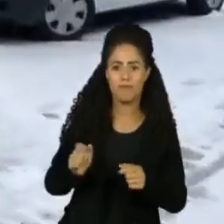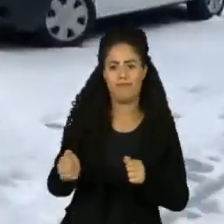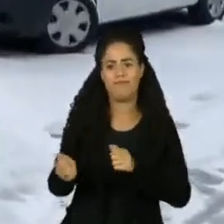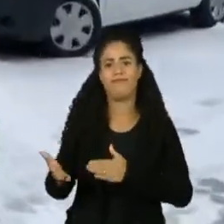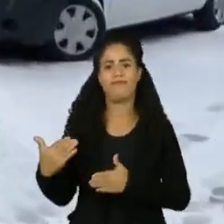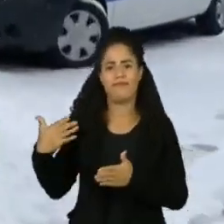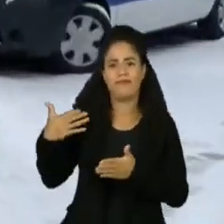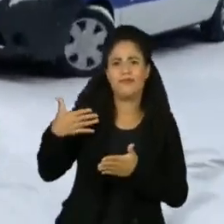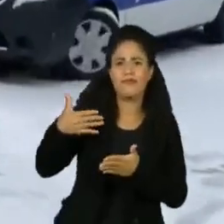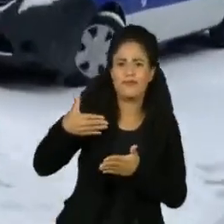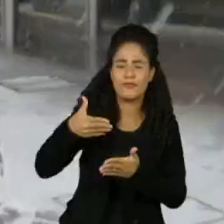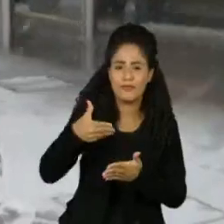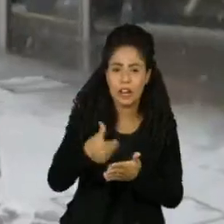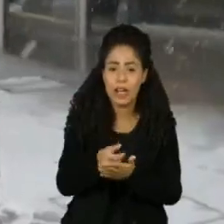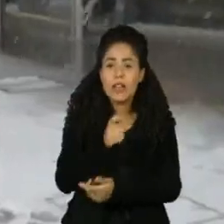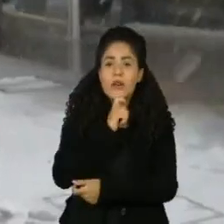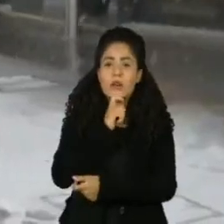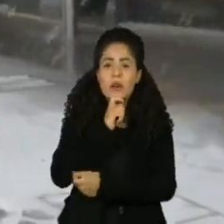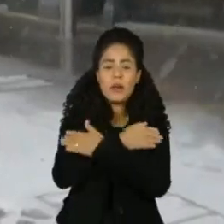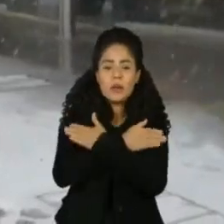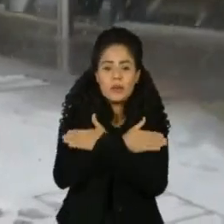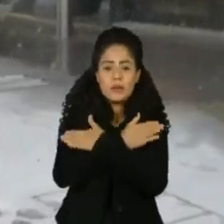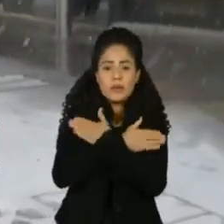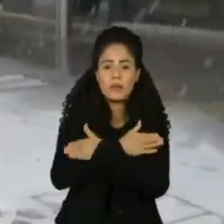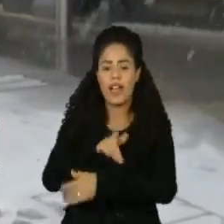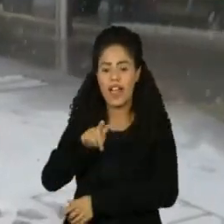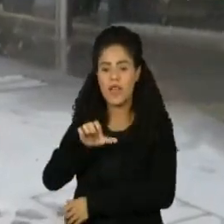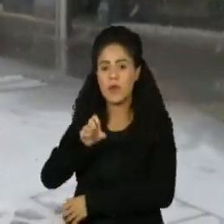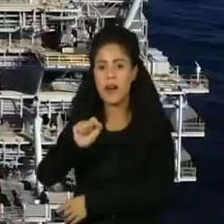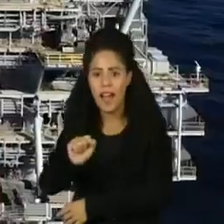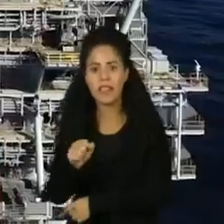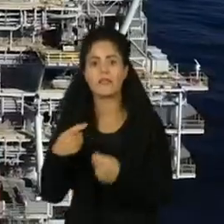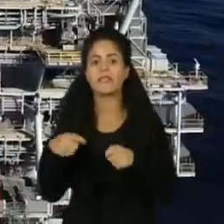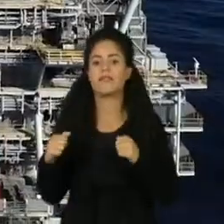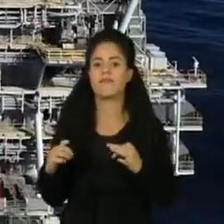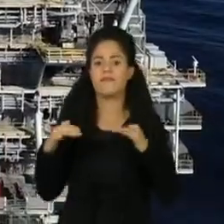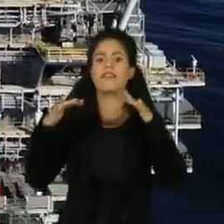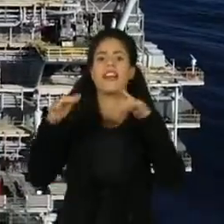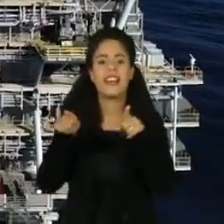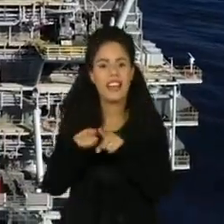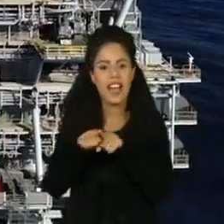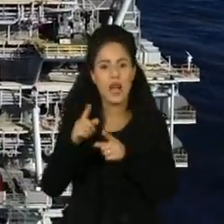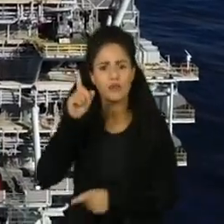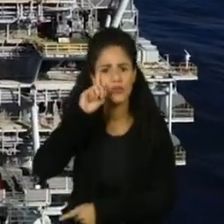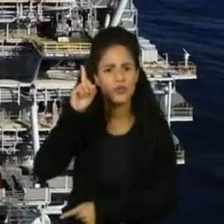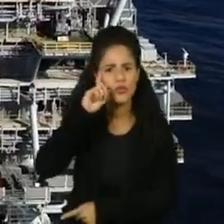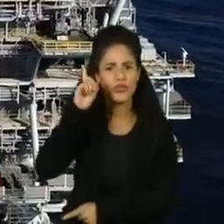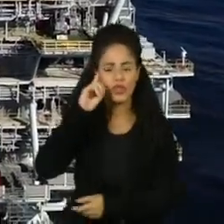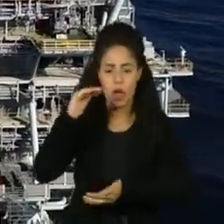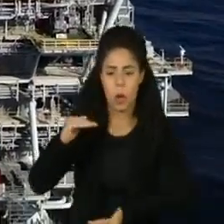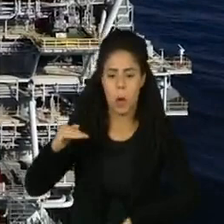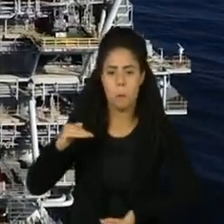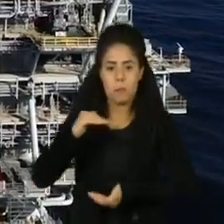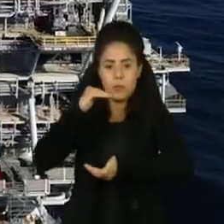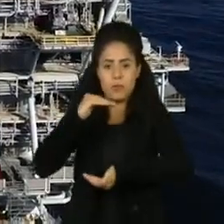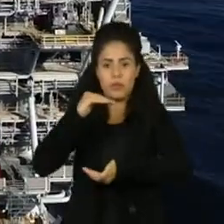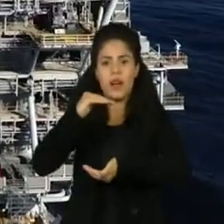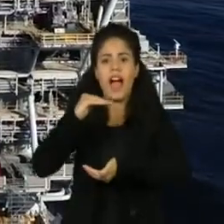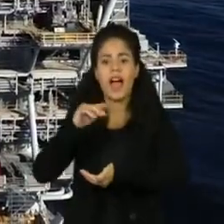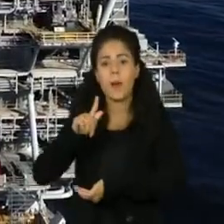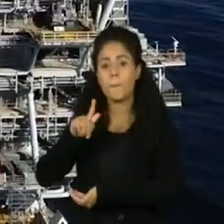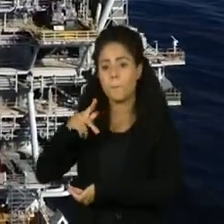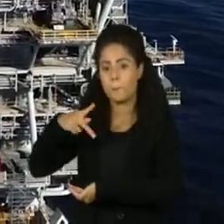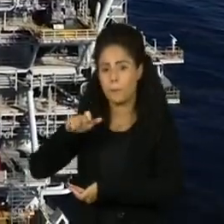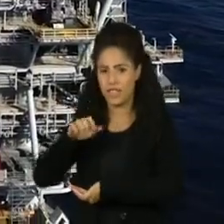que a Europa enfrenta o inverno e os aquecedores a gás são acionados. Durante o dia, a cotação do barril de petróleo do tipo Brent passou